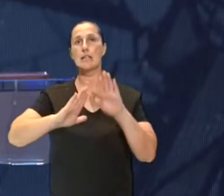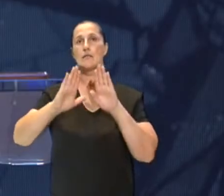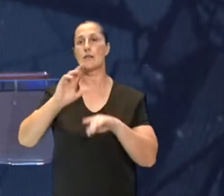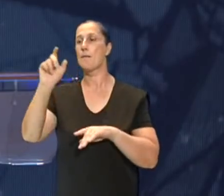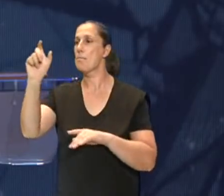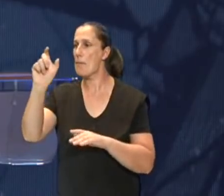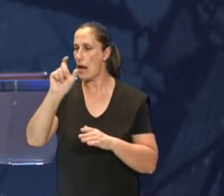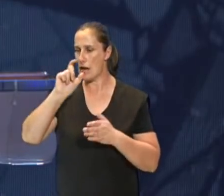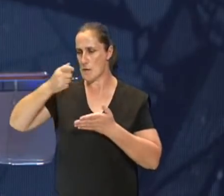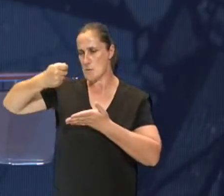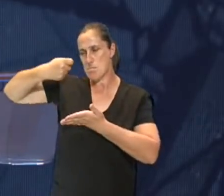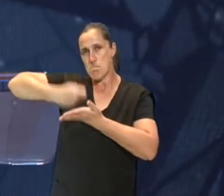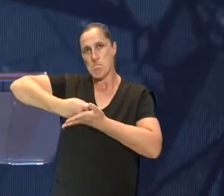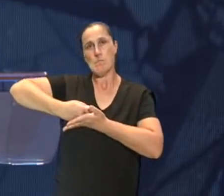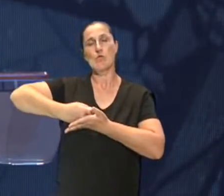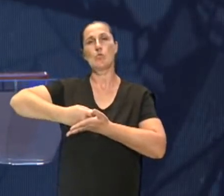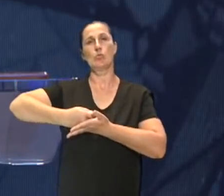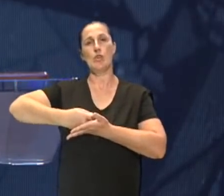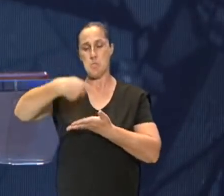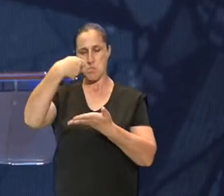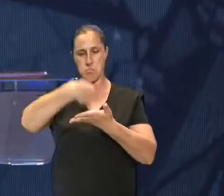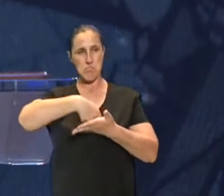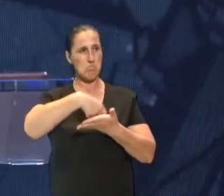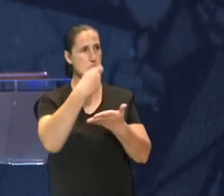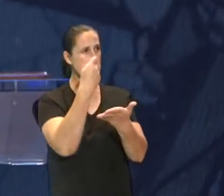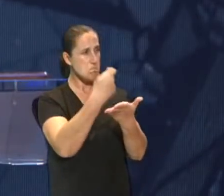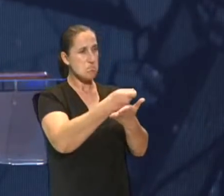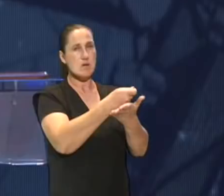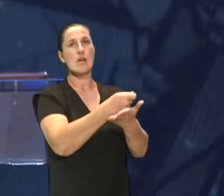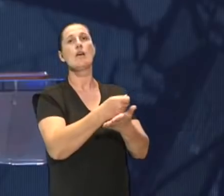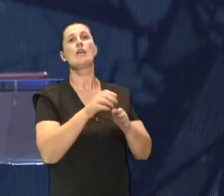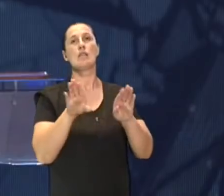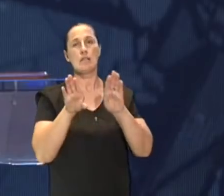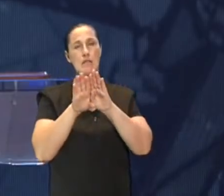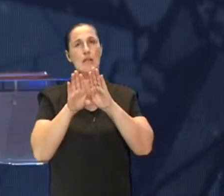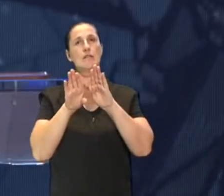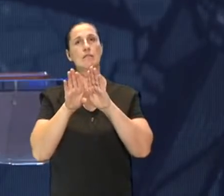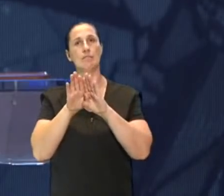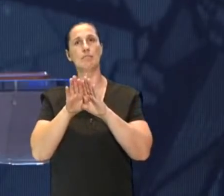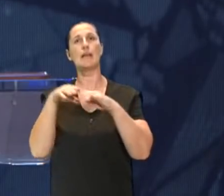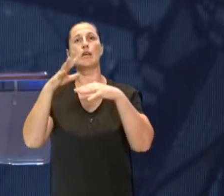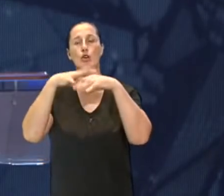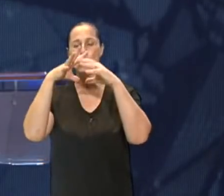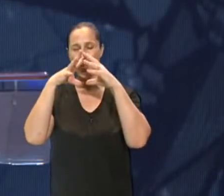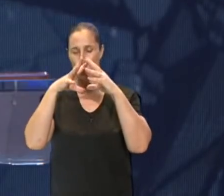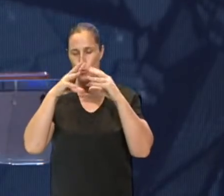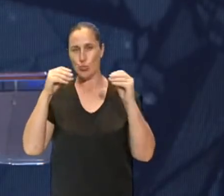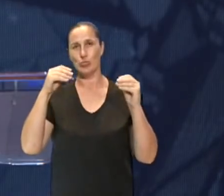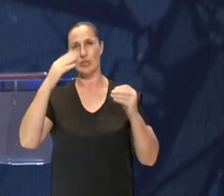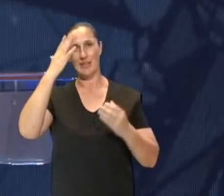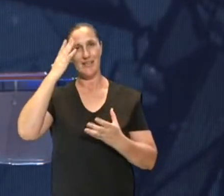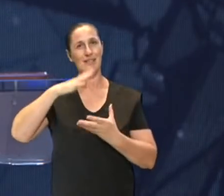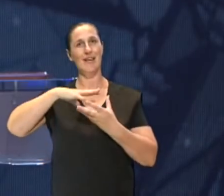de Deus para conosco também são instrumentos de cura na nossa